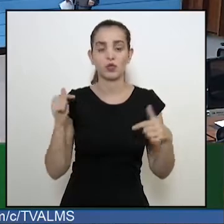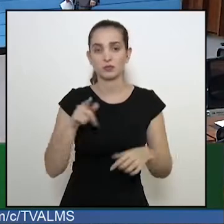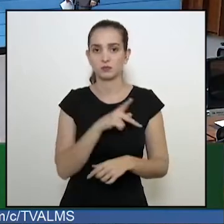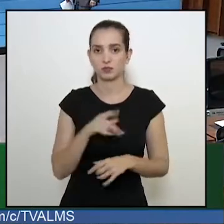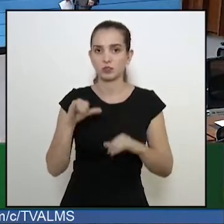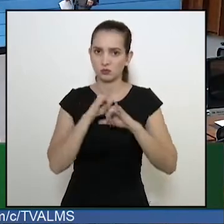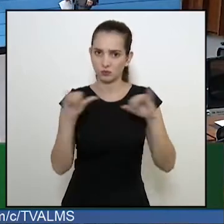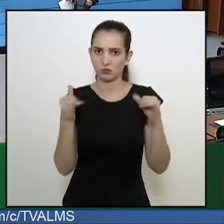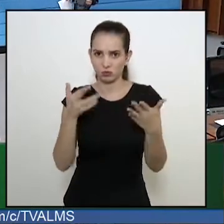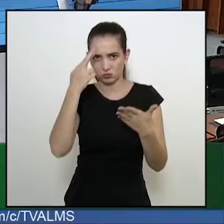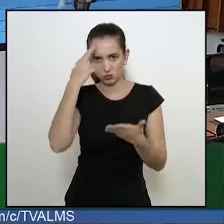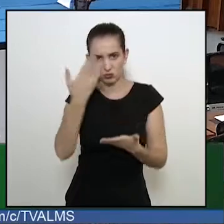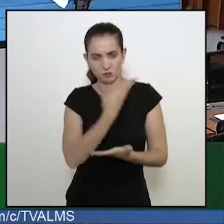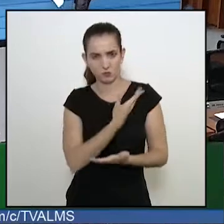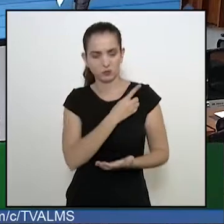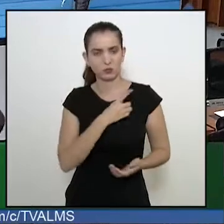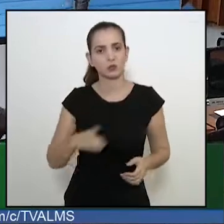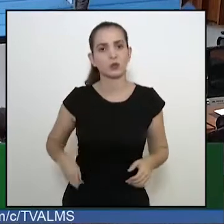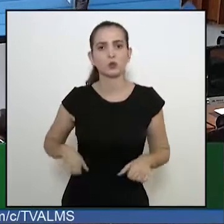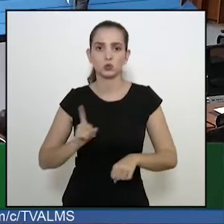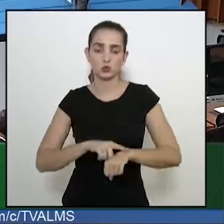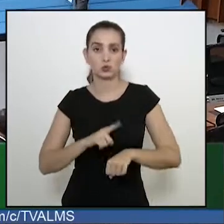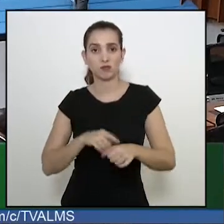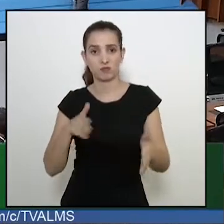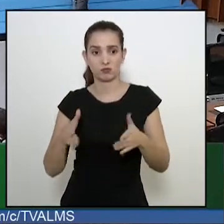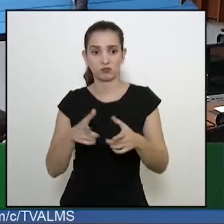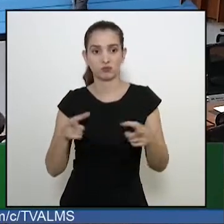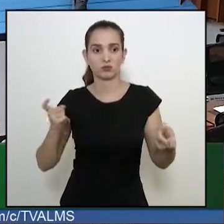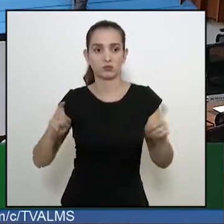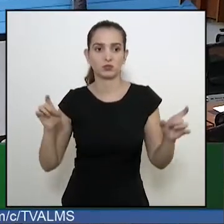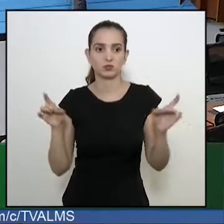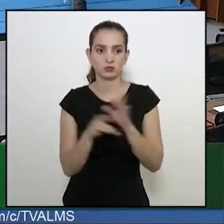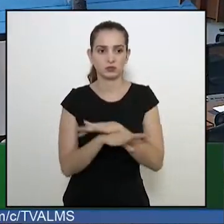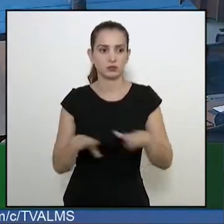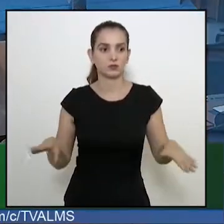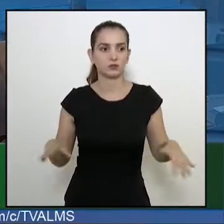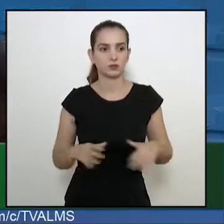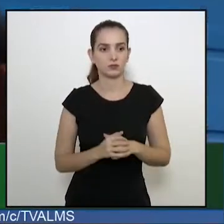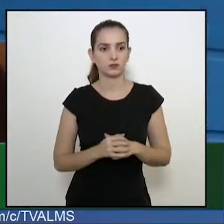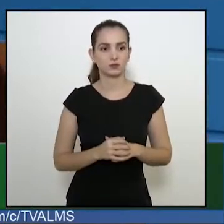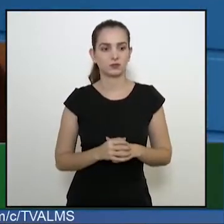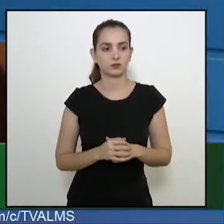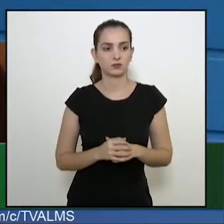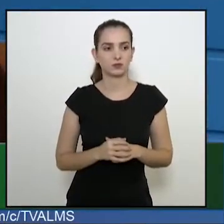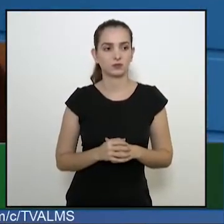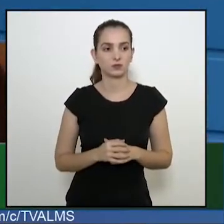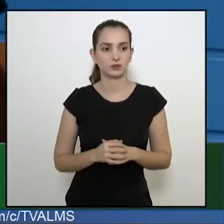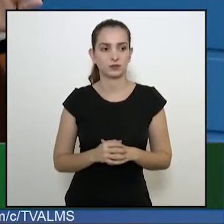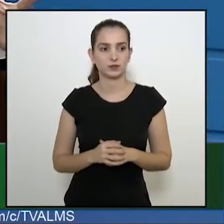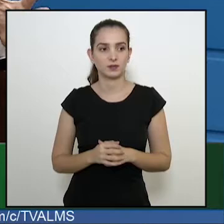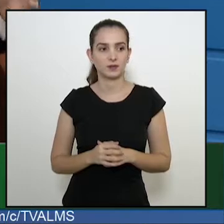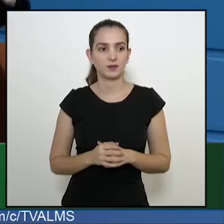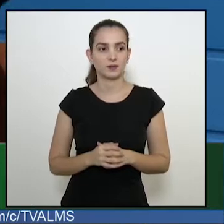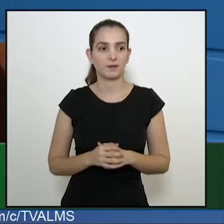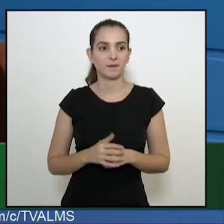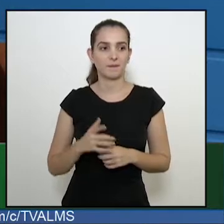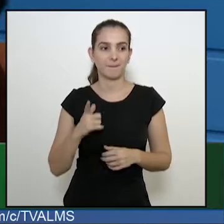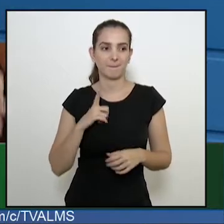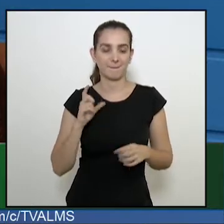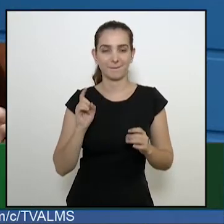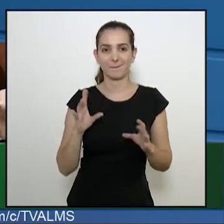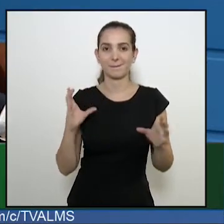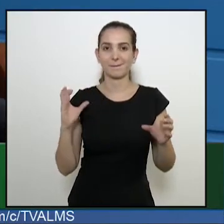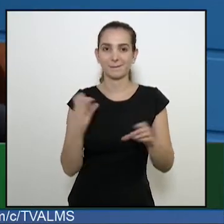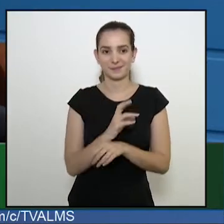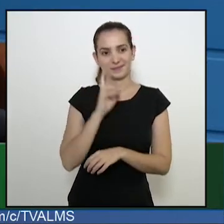comunica ao nobre orador que o tempo do grande expediente está encerrado. Estou concluindo, senhor presidente. O senhor cortou a minha palavra assim, bem no meio,